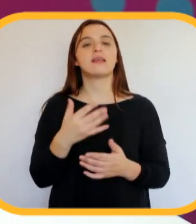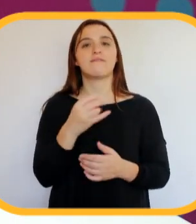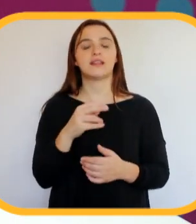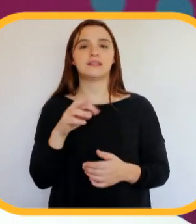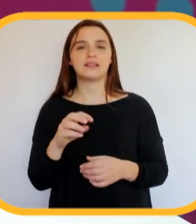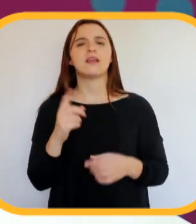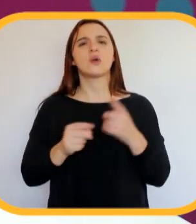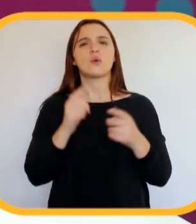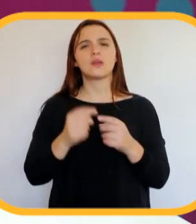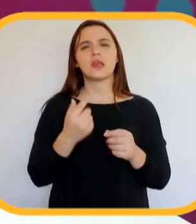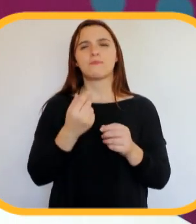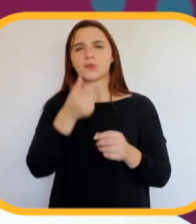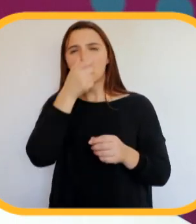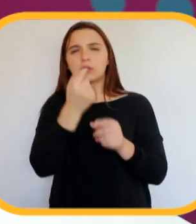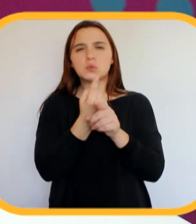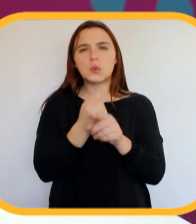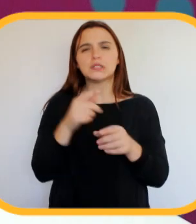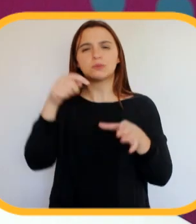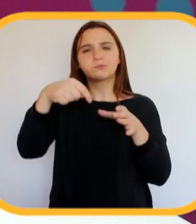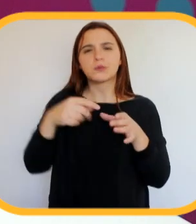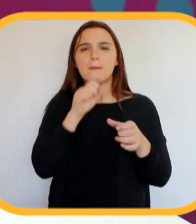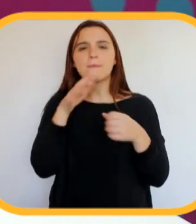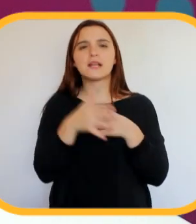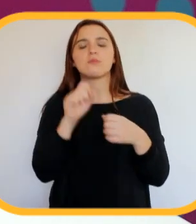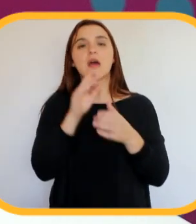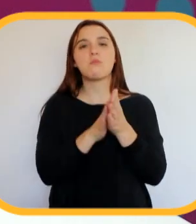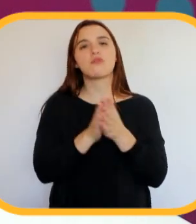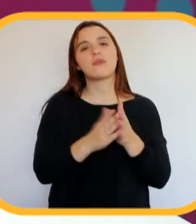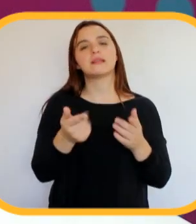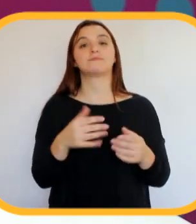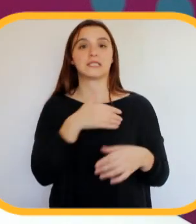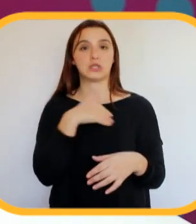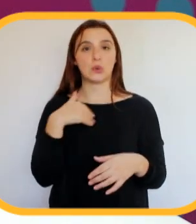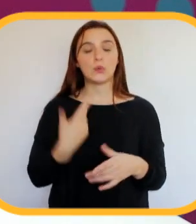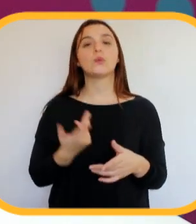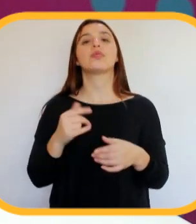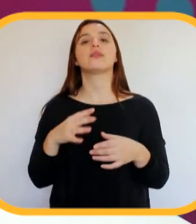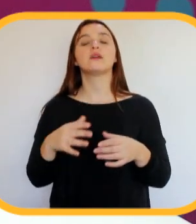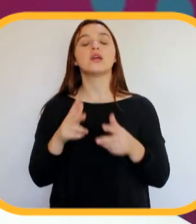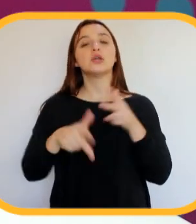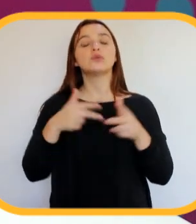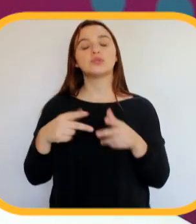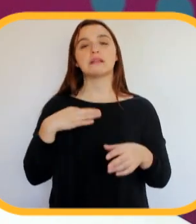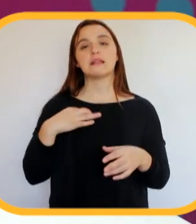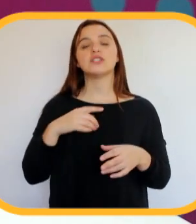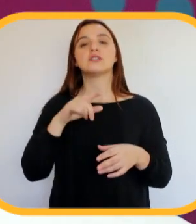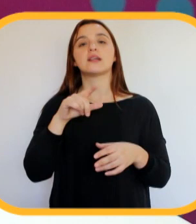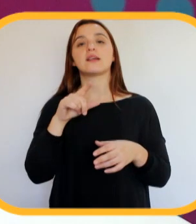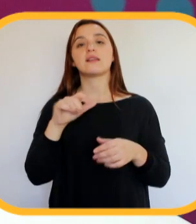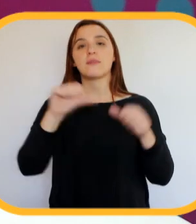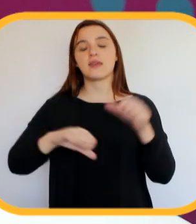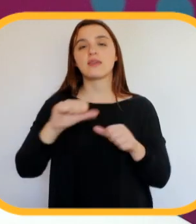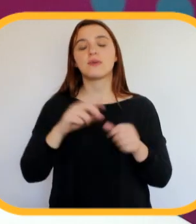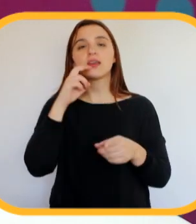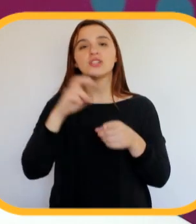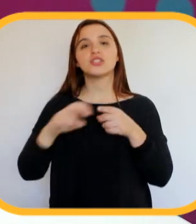marinhos vivos para criar aplicações em várias áreas, como a saúde, a indústria têxtil e química, energia e agricultura.